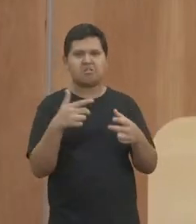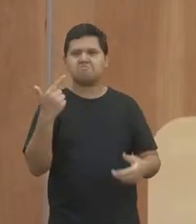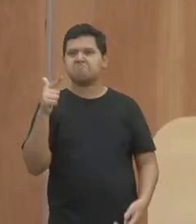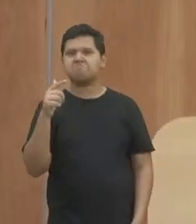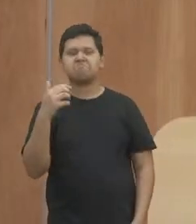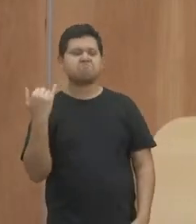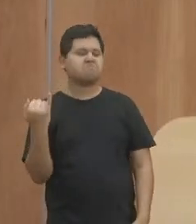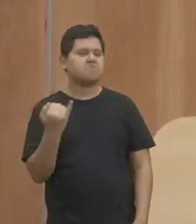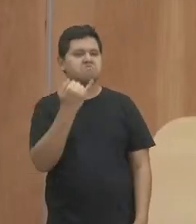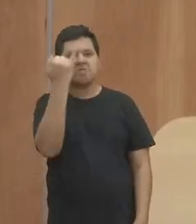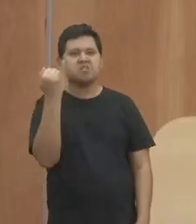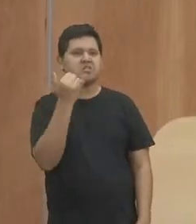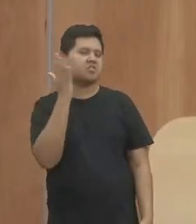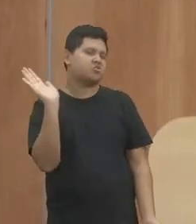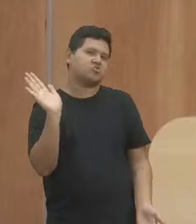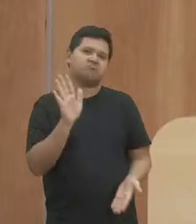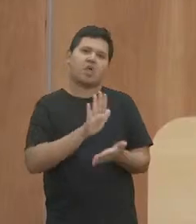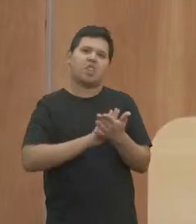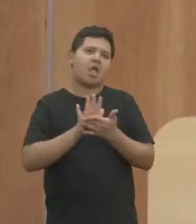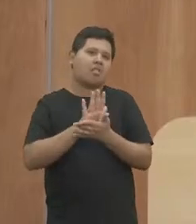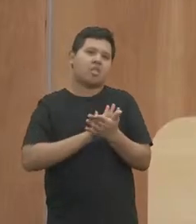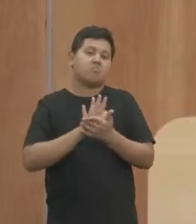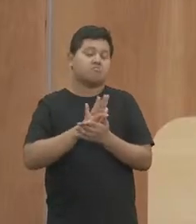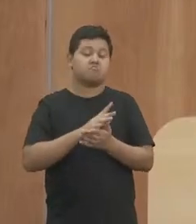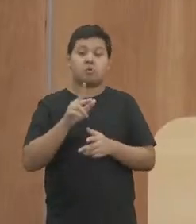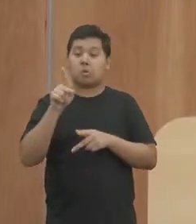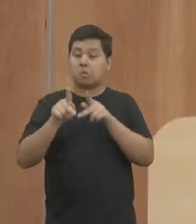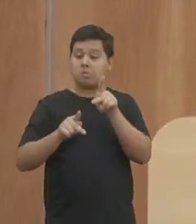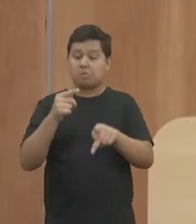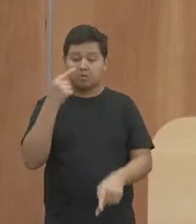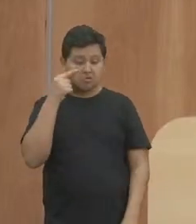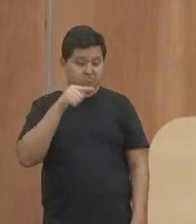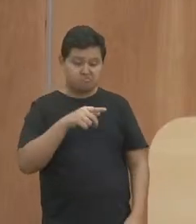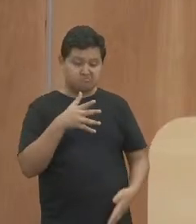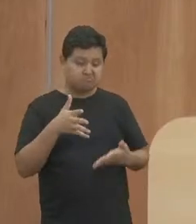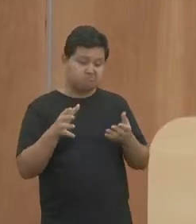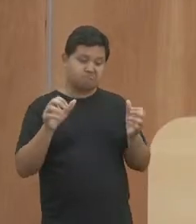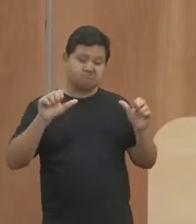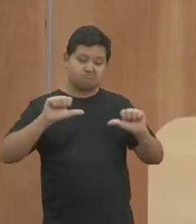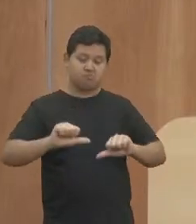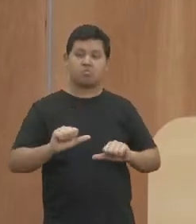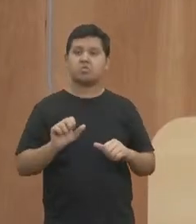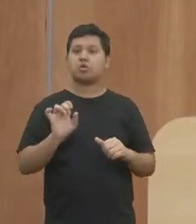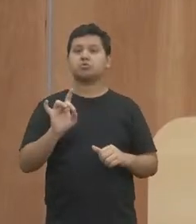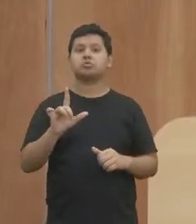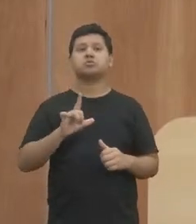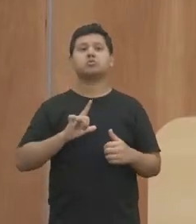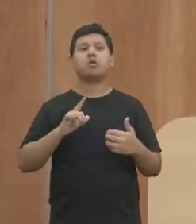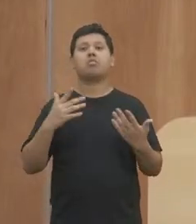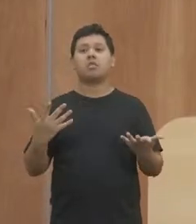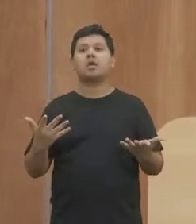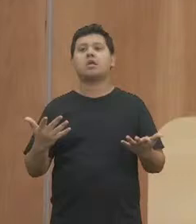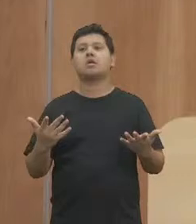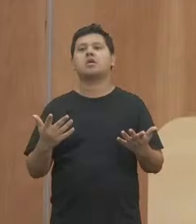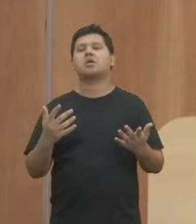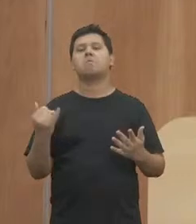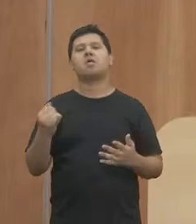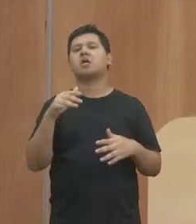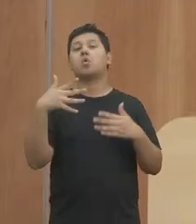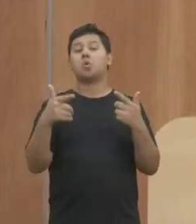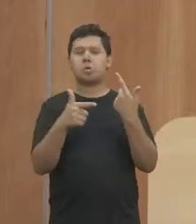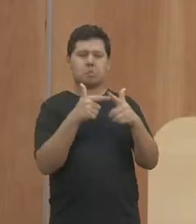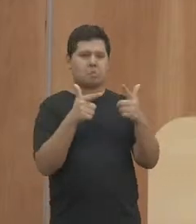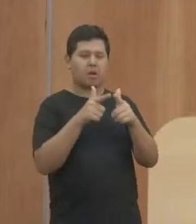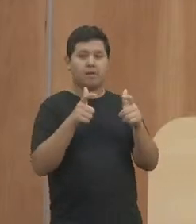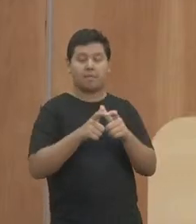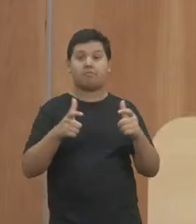casa não vai ter mais credibilidade, porque essa credibilidade ela só existe quando a gente responde os anseios da população. E